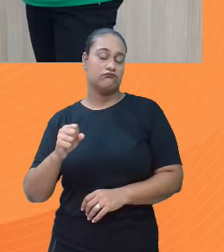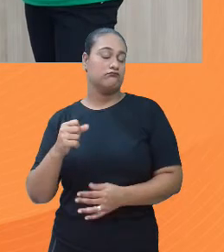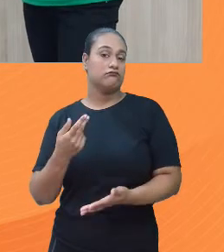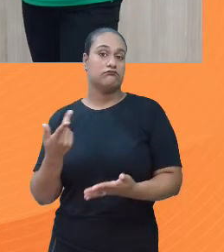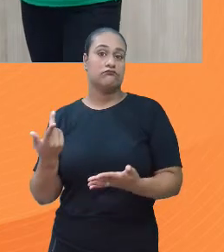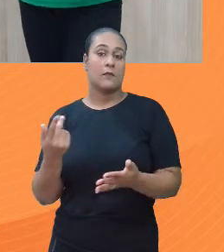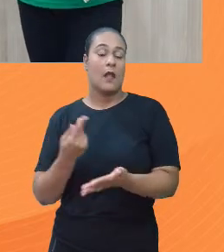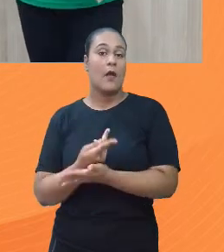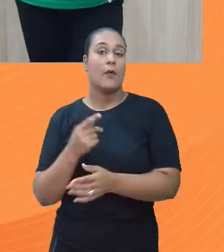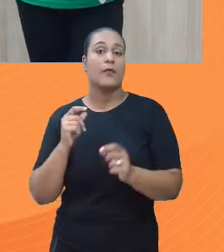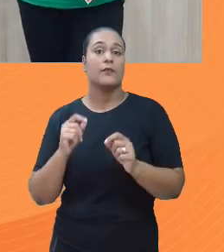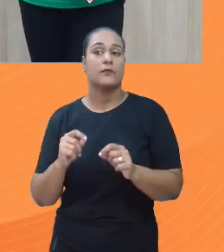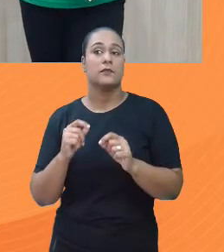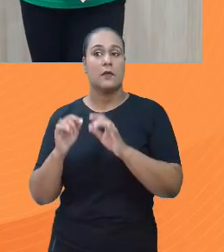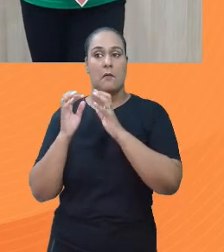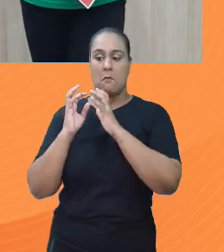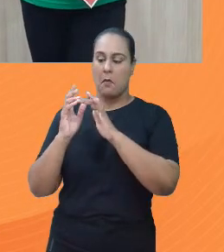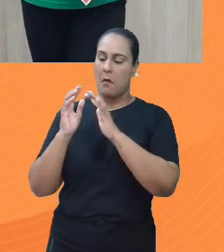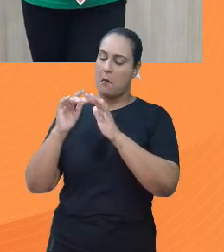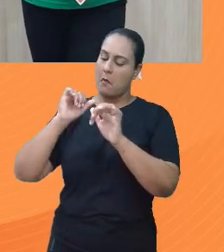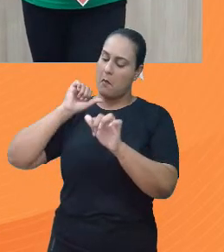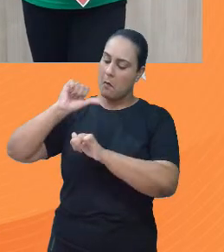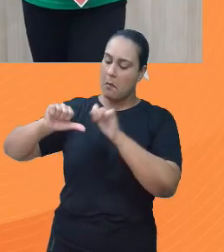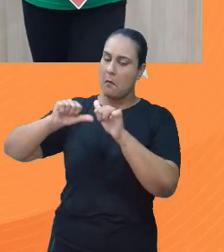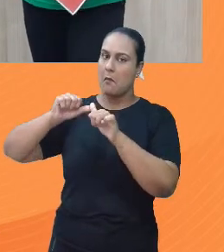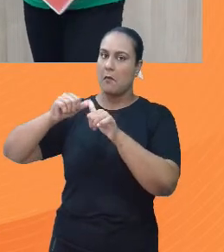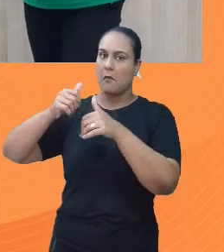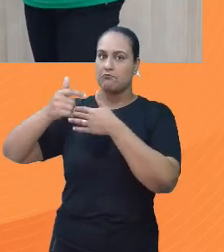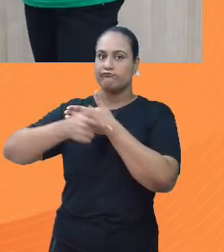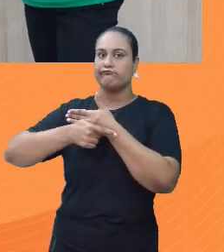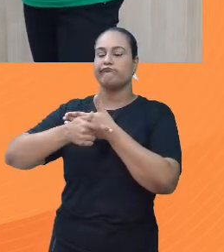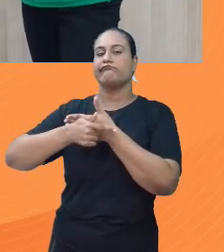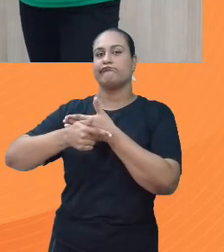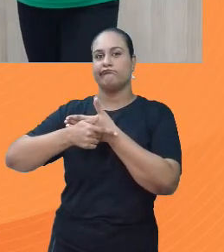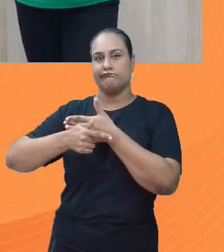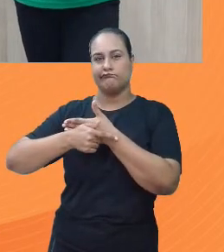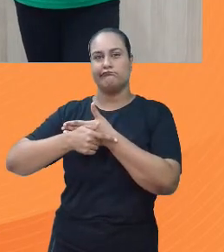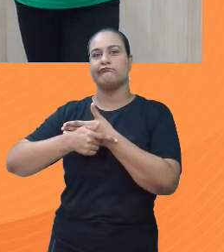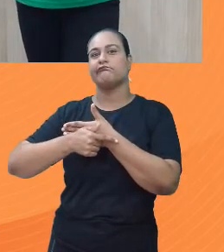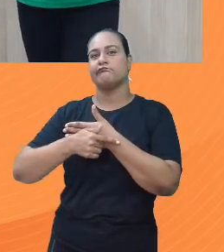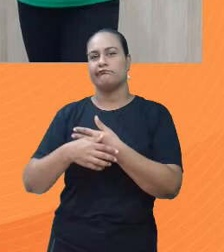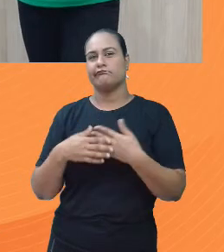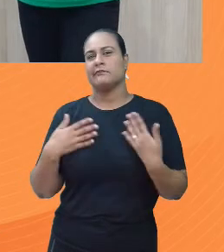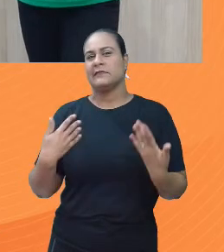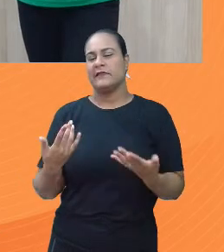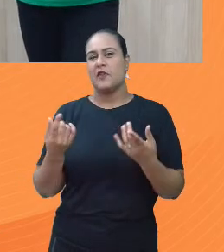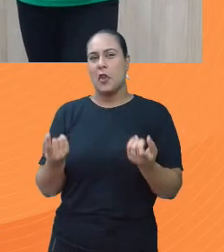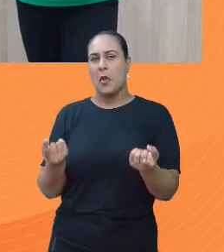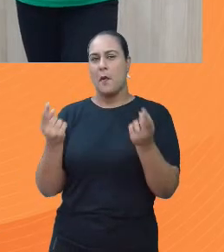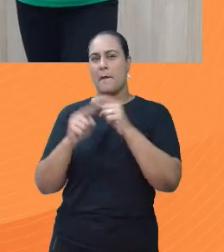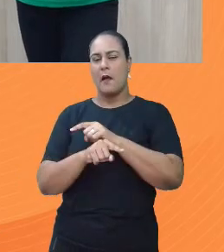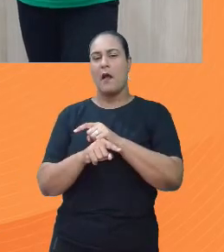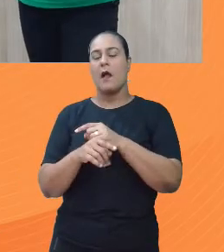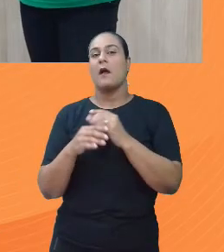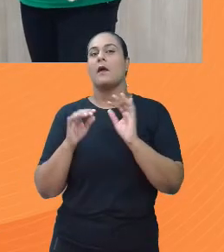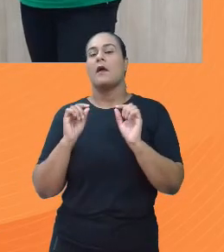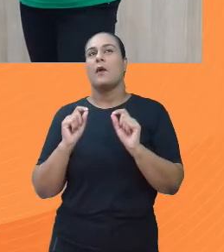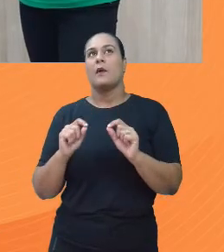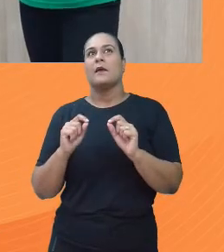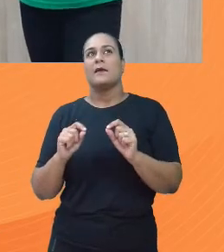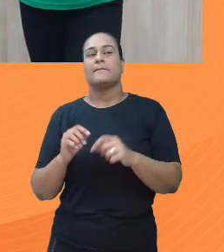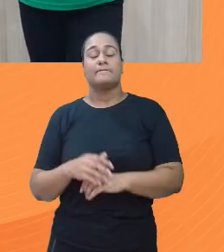fazem? Ela altera o funcionamento do cérebro. Então, aí, elas já fazem o inverso, elas vão